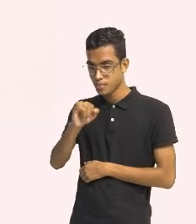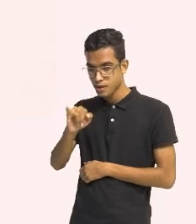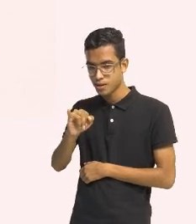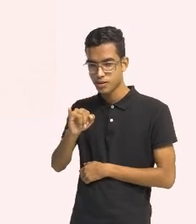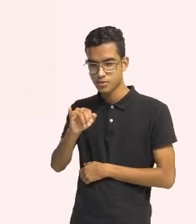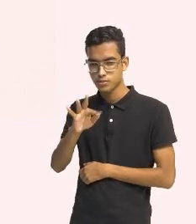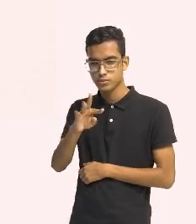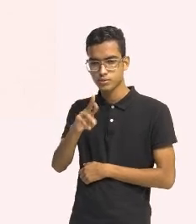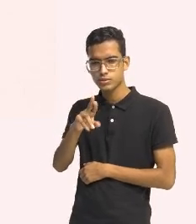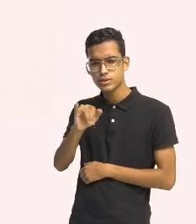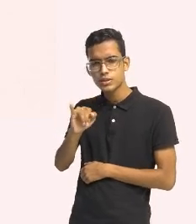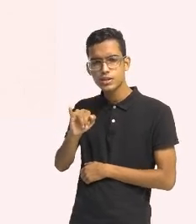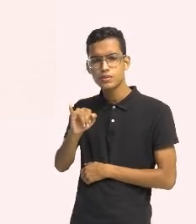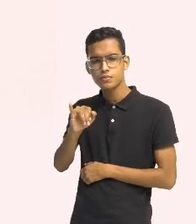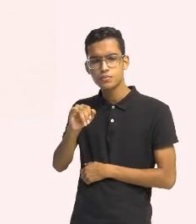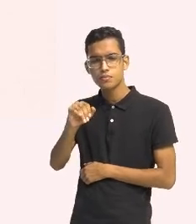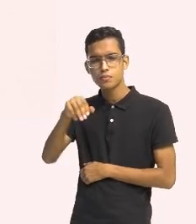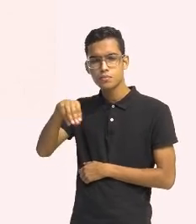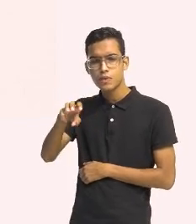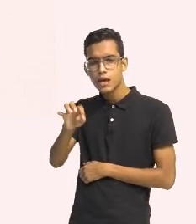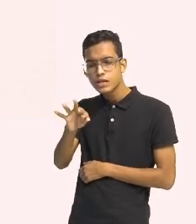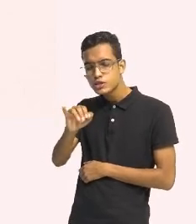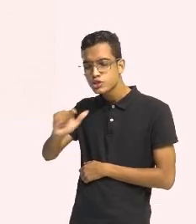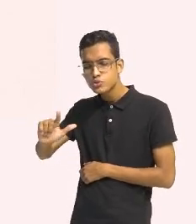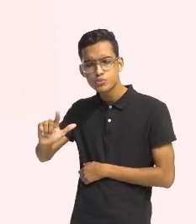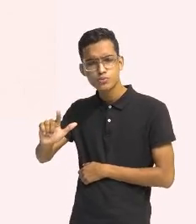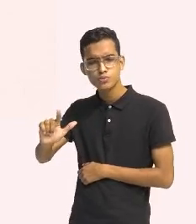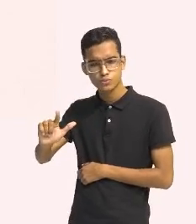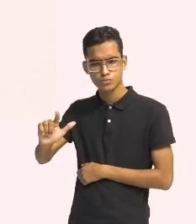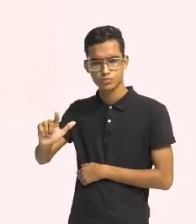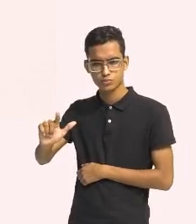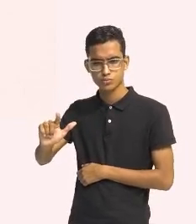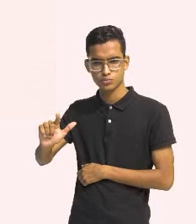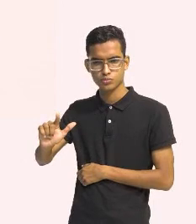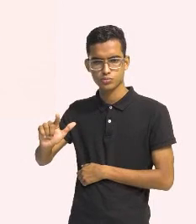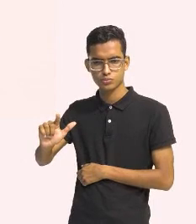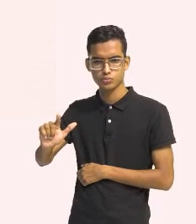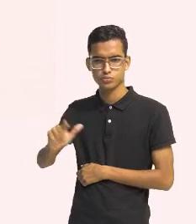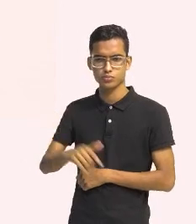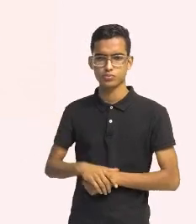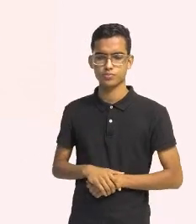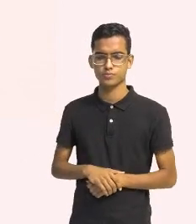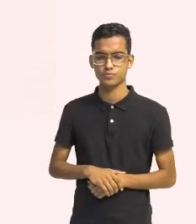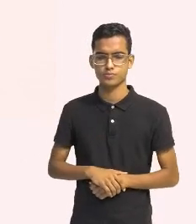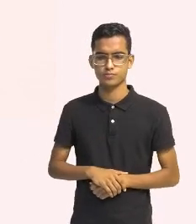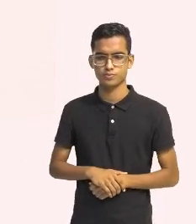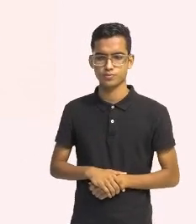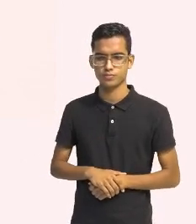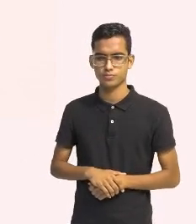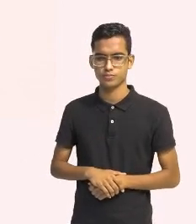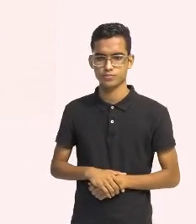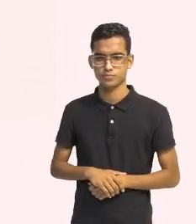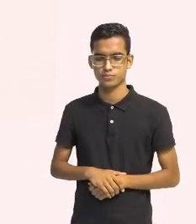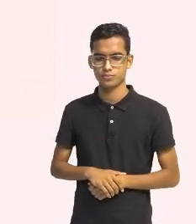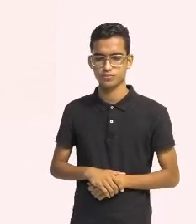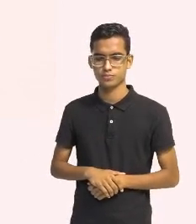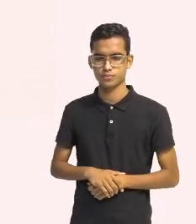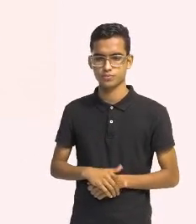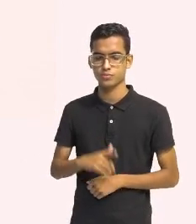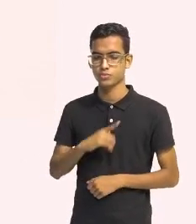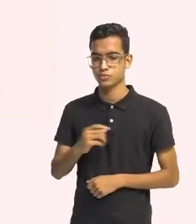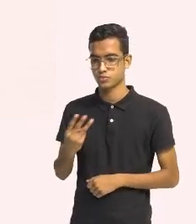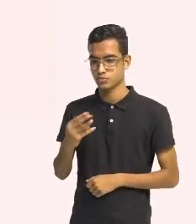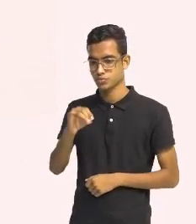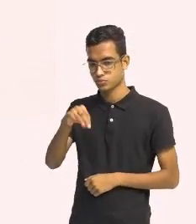quê? Trimetil. Então quer dizer que são 3 metil, tá bom? 3 metil. Um deles